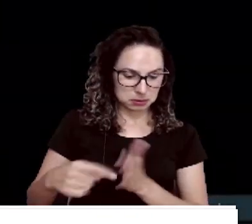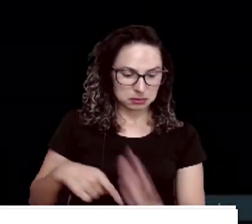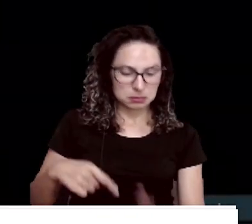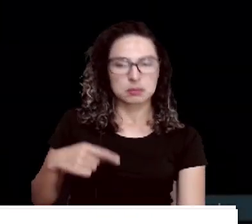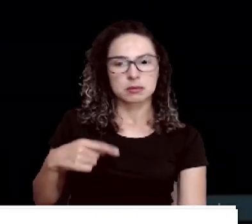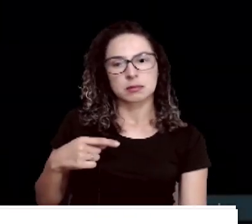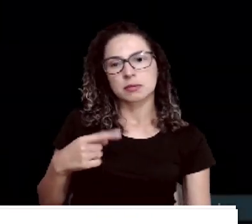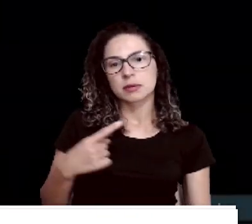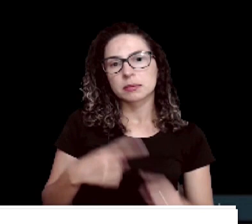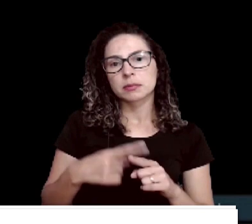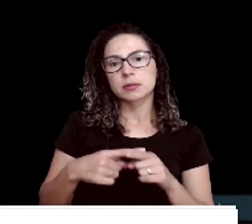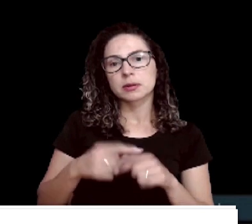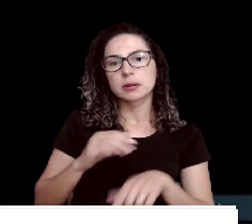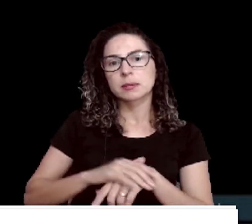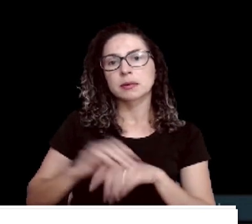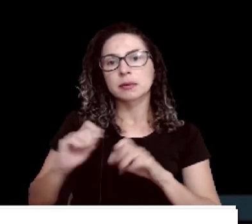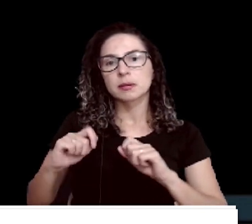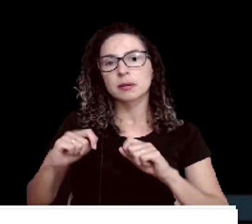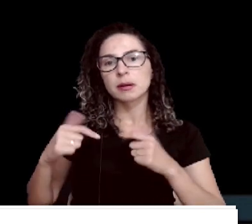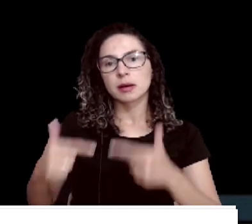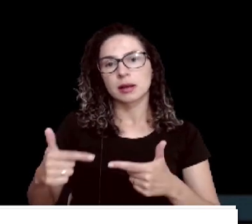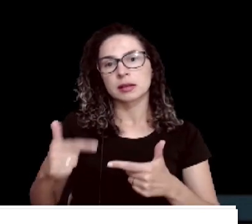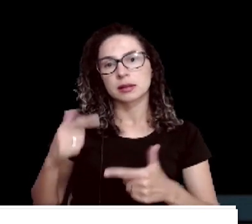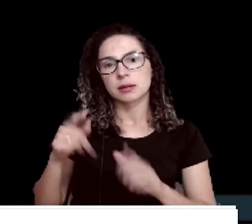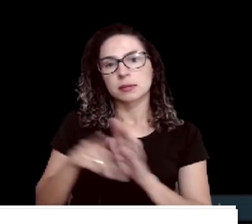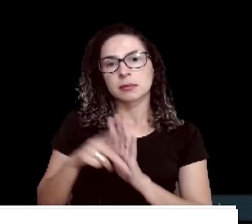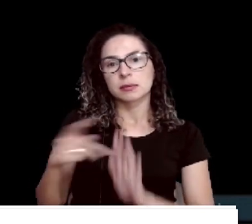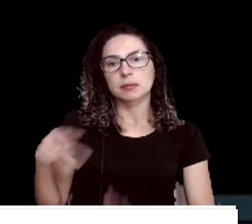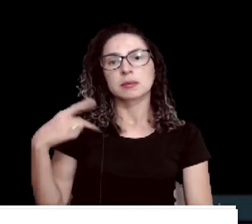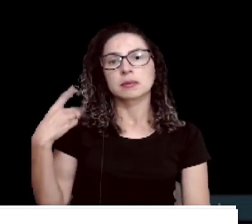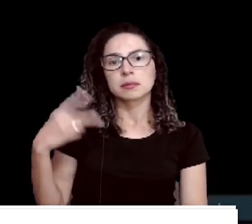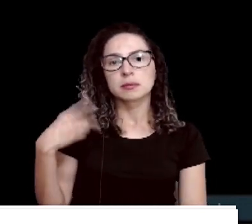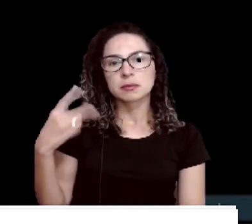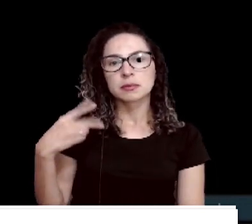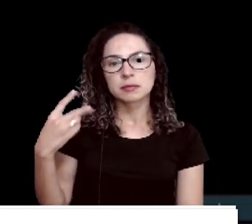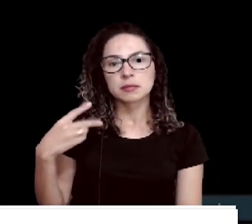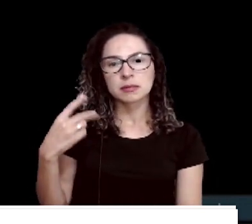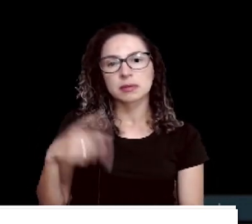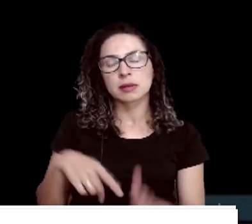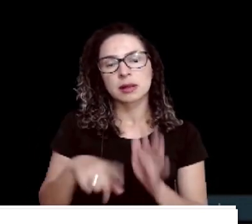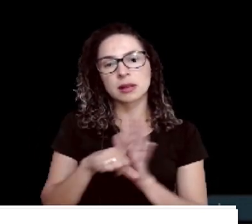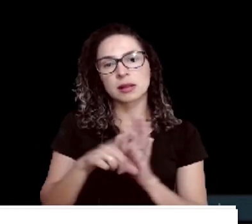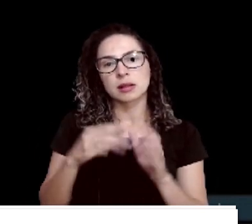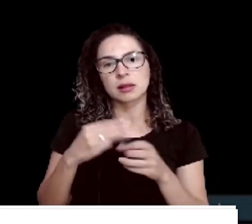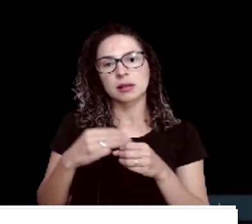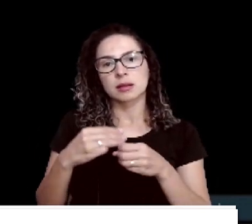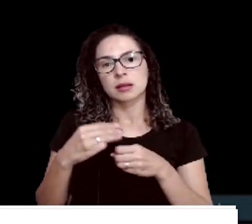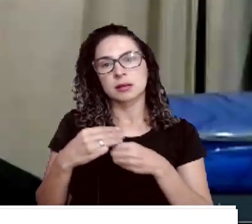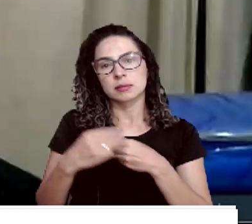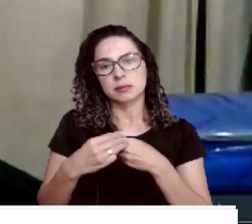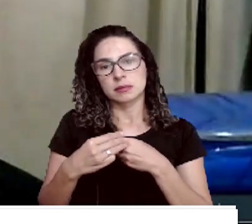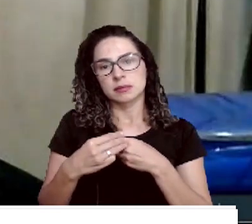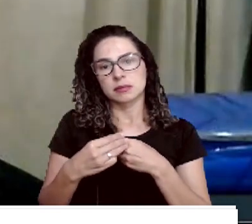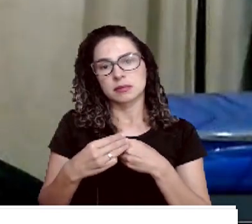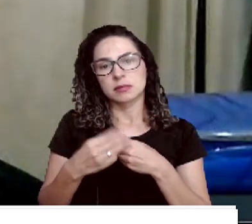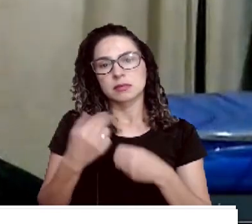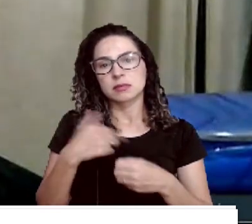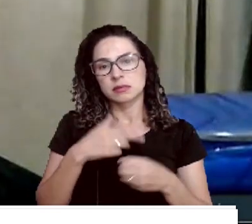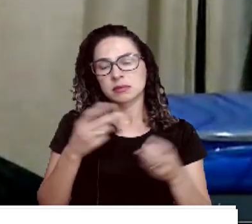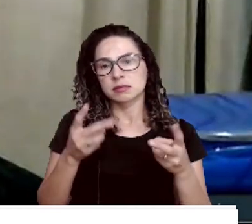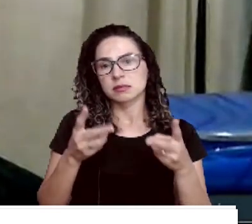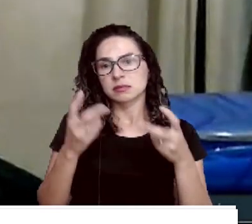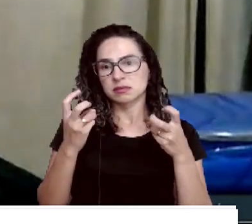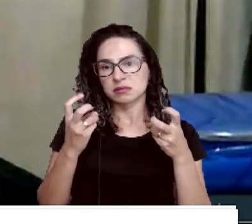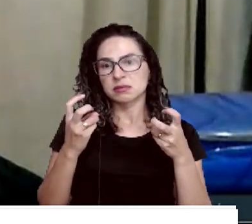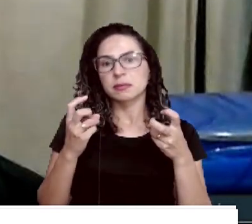uma ação do vereador, né? Essas leis que nós temos municipais, pelo que nós sabemos aí, todas